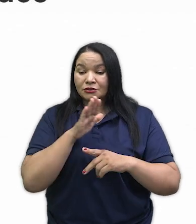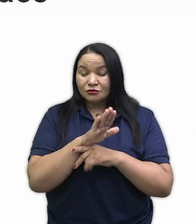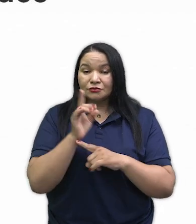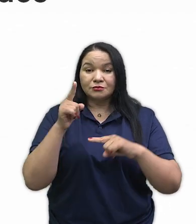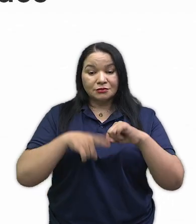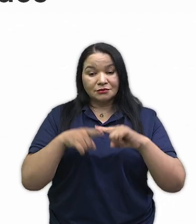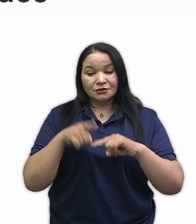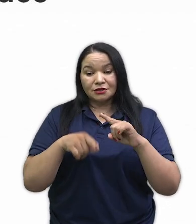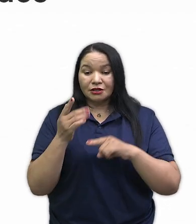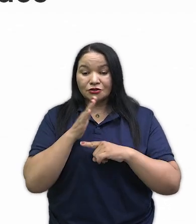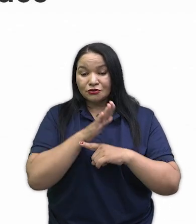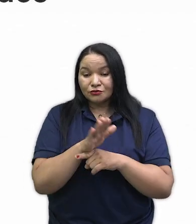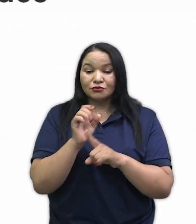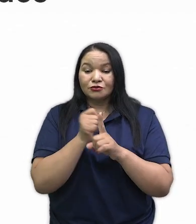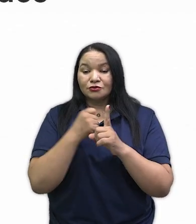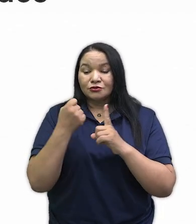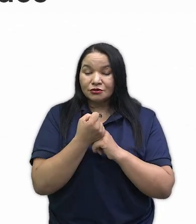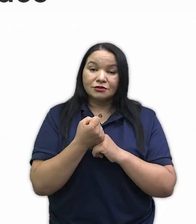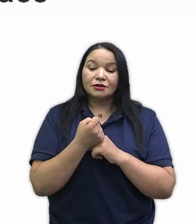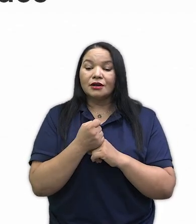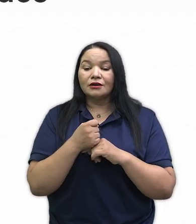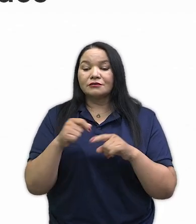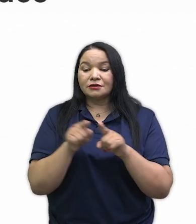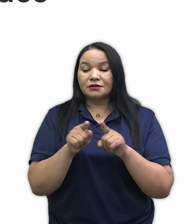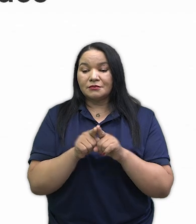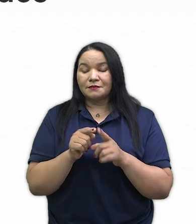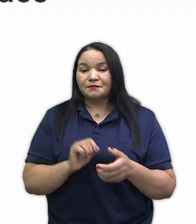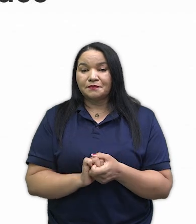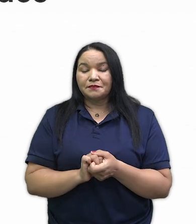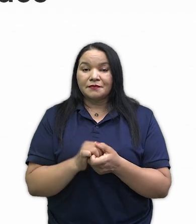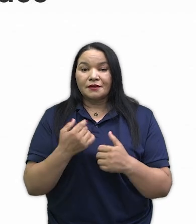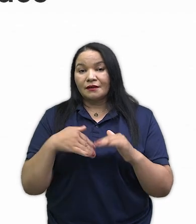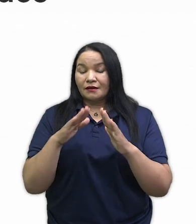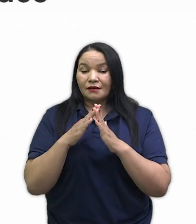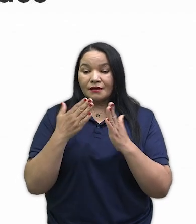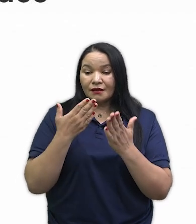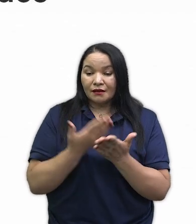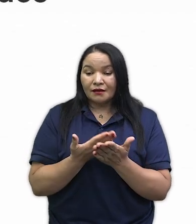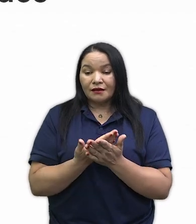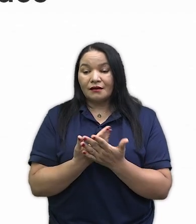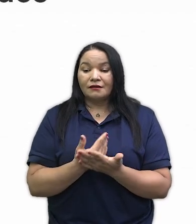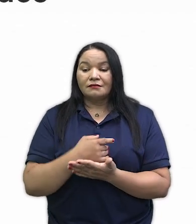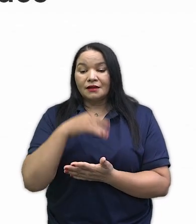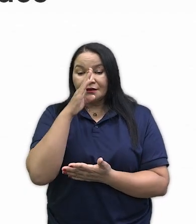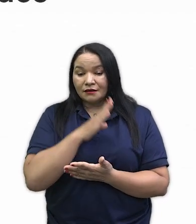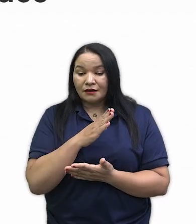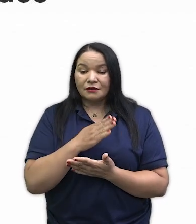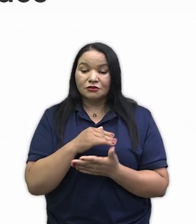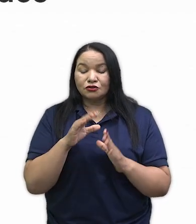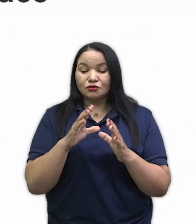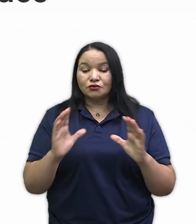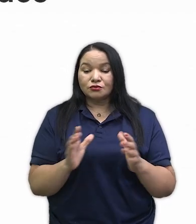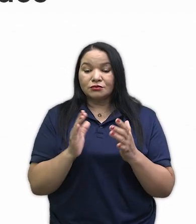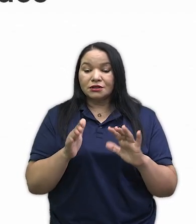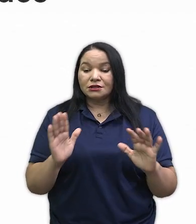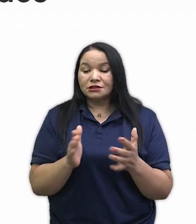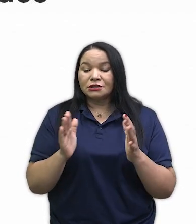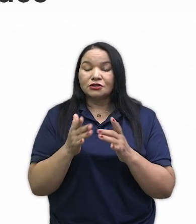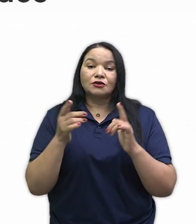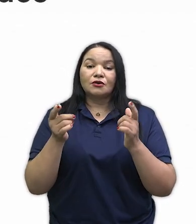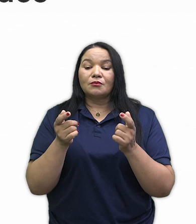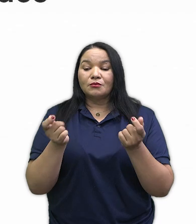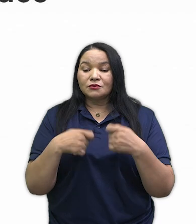resgate social. Iniciativas que oferecem aulas gratuitas em comunidades carentes possibilitam que